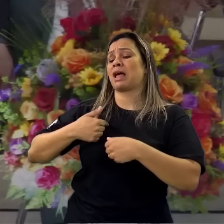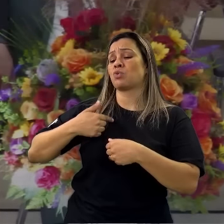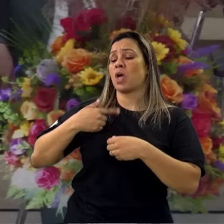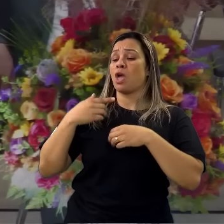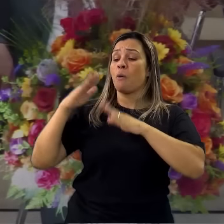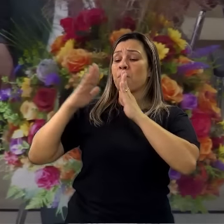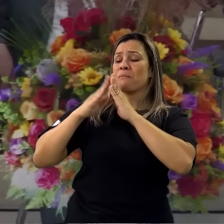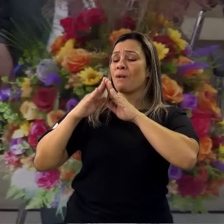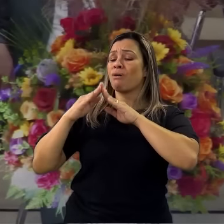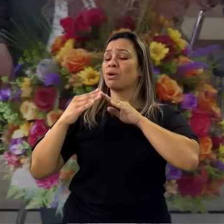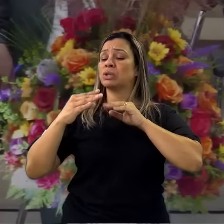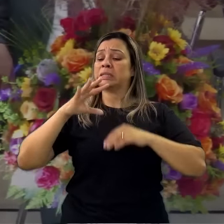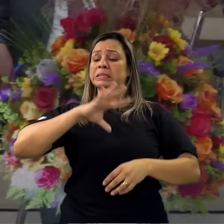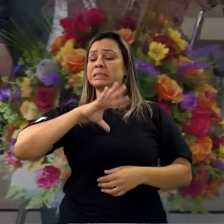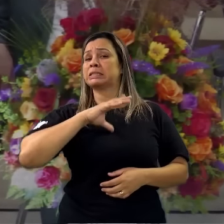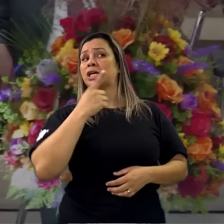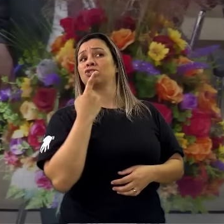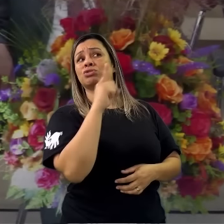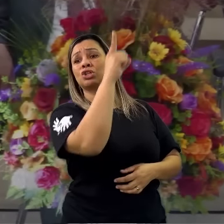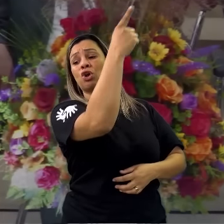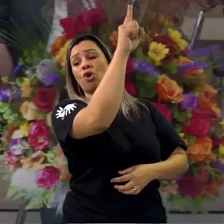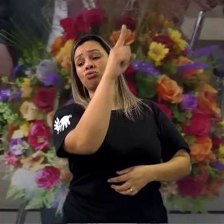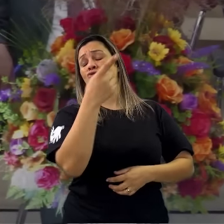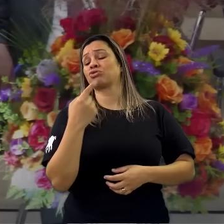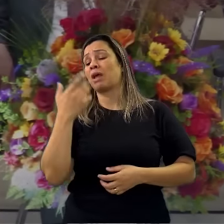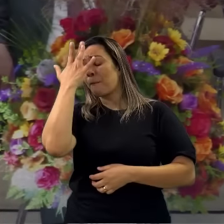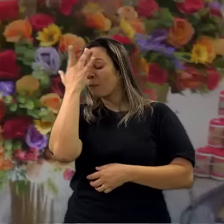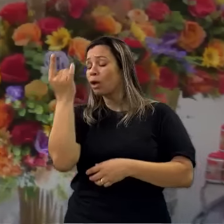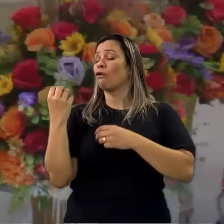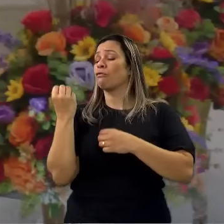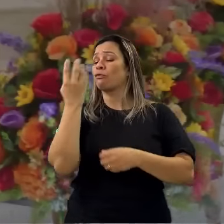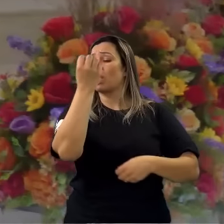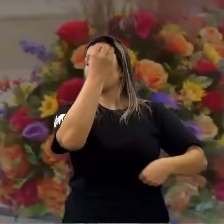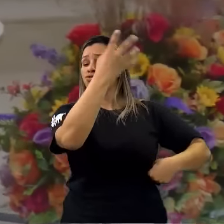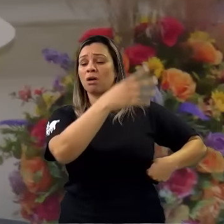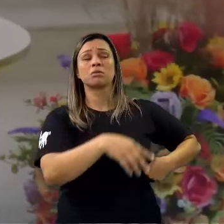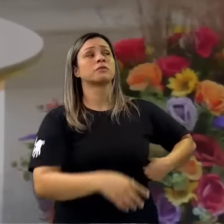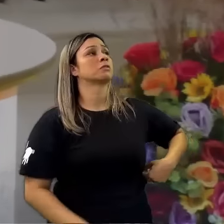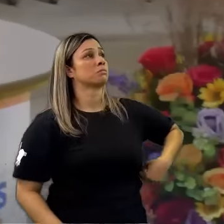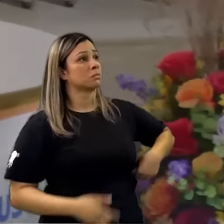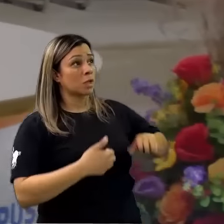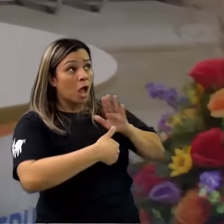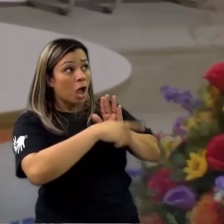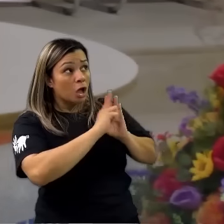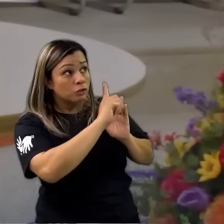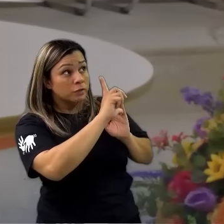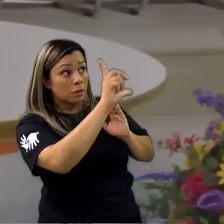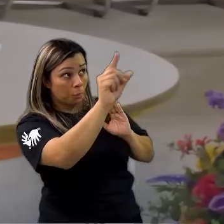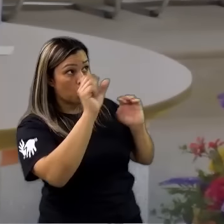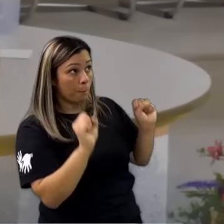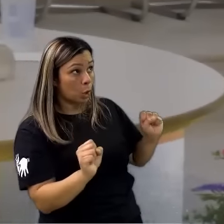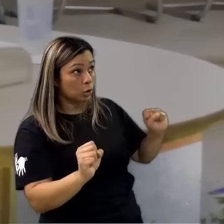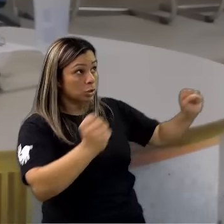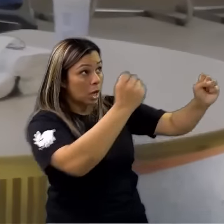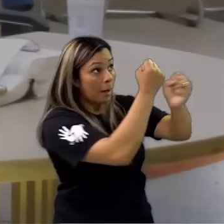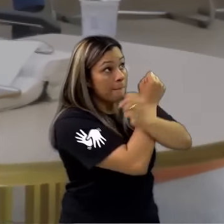e eu preciso entrar nessa casa porque daqui a pouco eu sai em viagem ele disse então antes de você e eu posso te dar um abraço